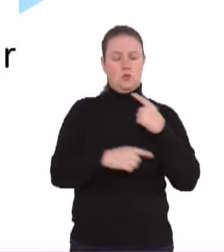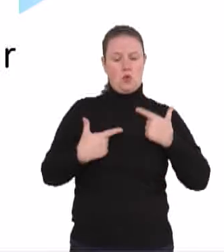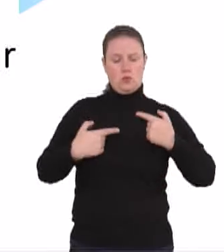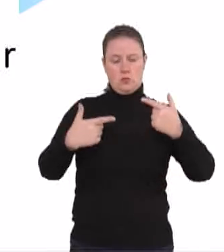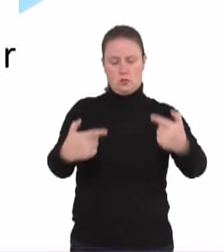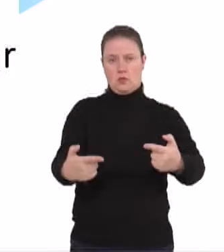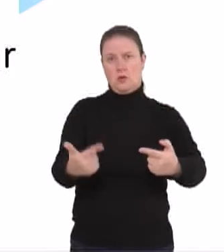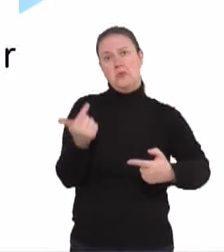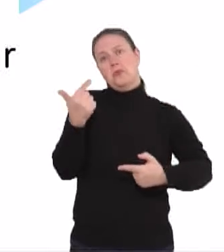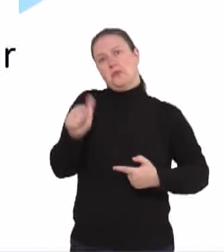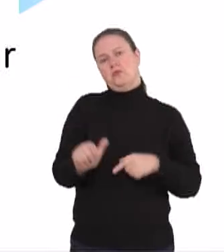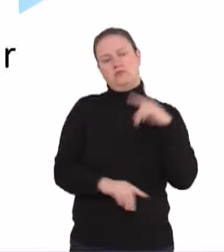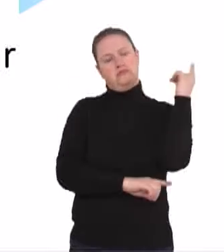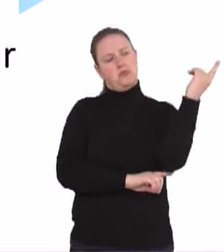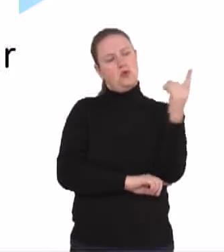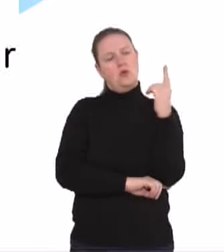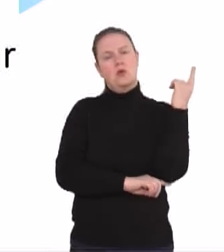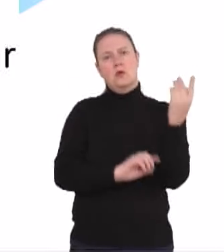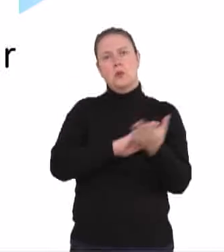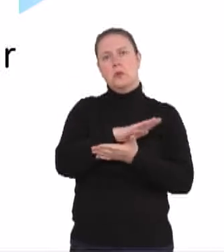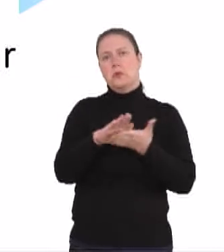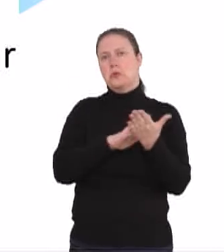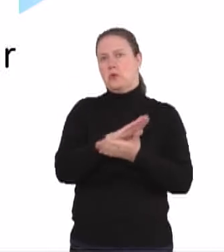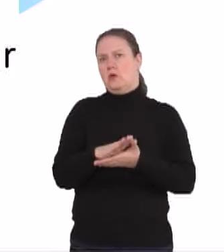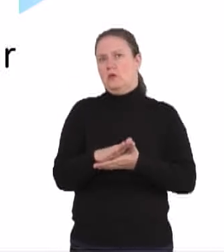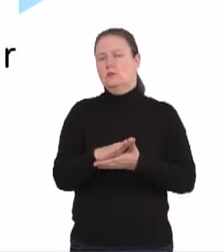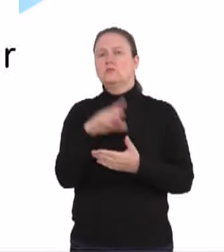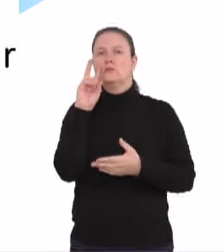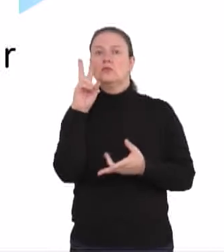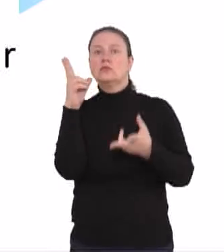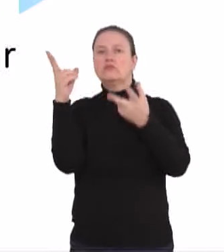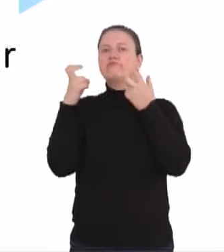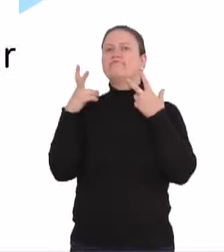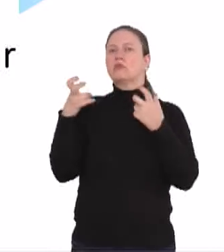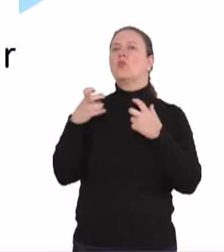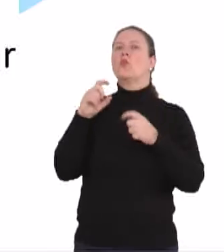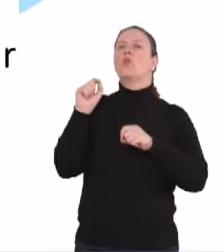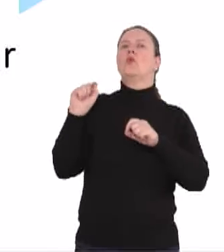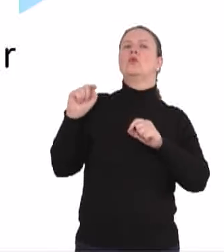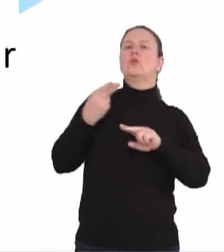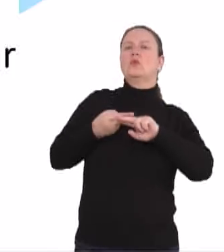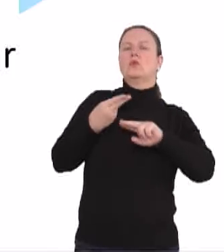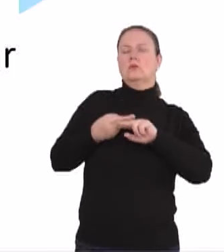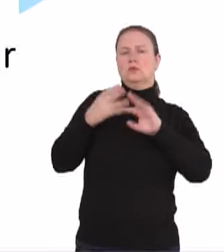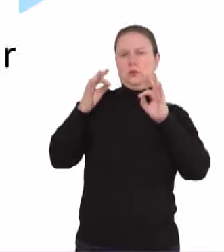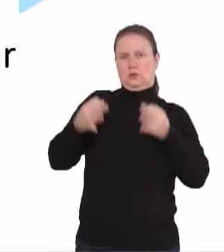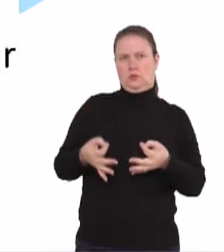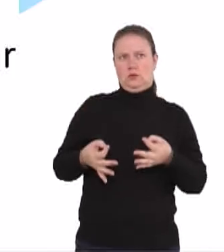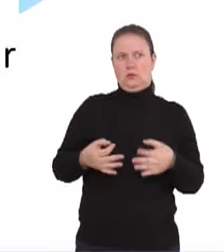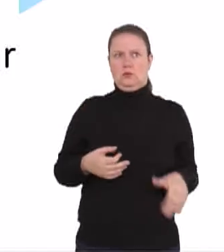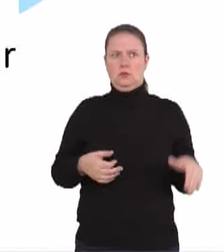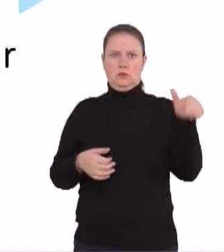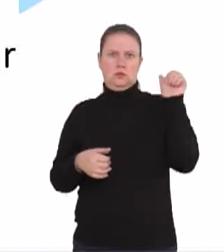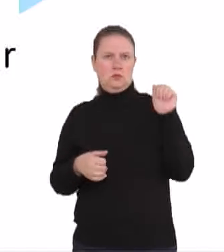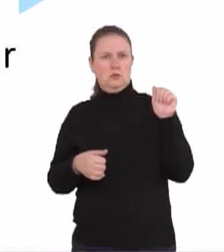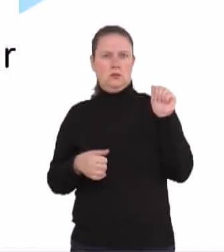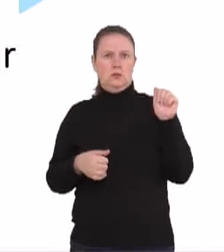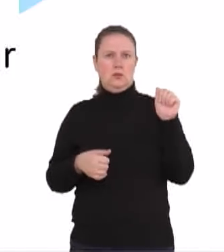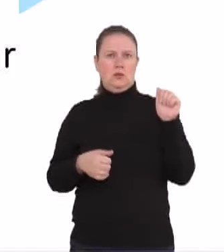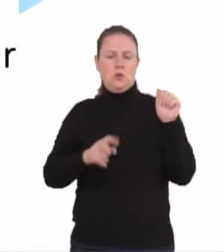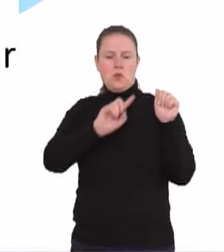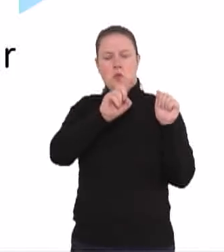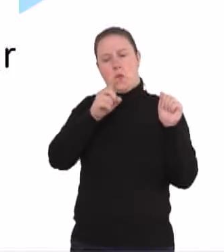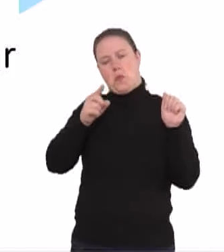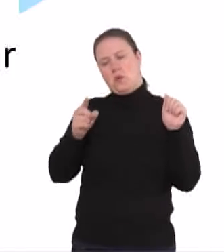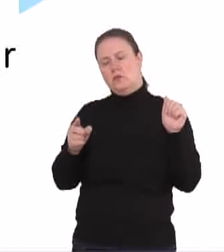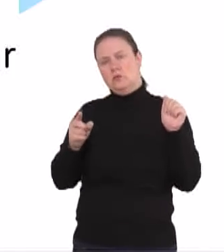de nada. Assinale a alternativa correta sobre o uso do ponto e vírgula. Letra A. Trata-se de uma enumeração de